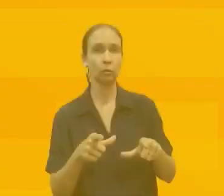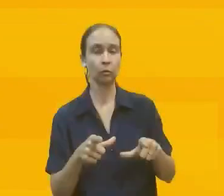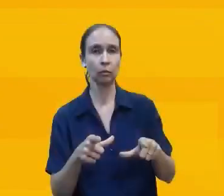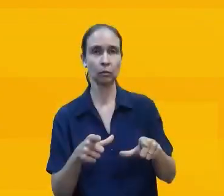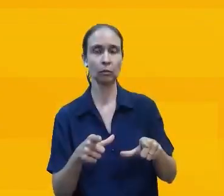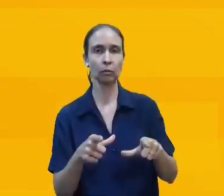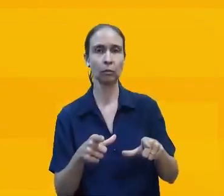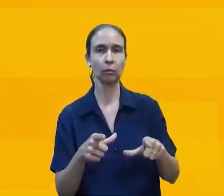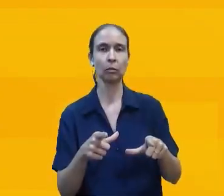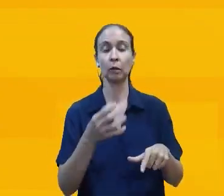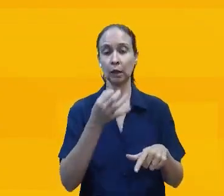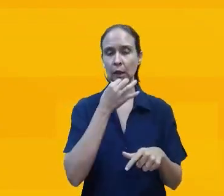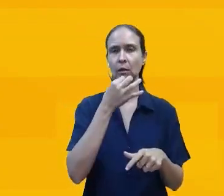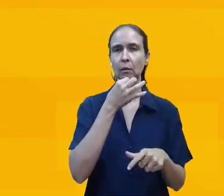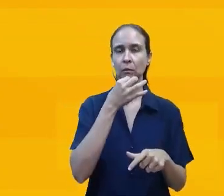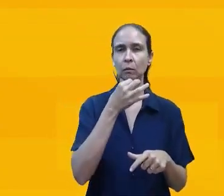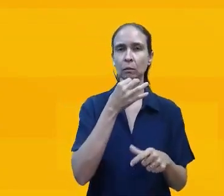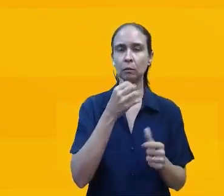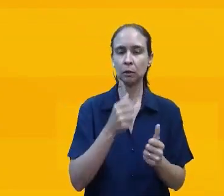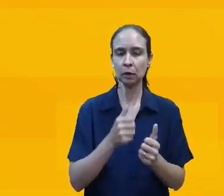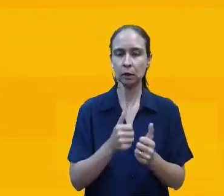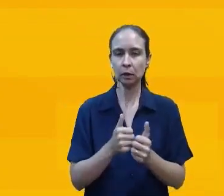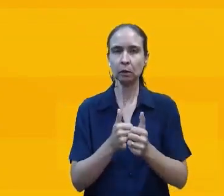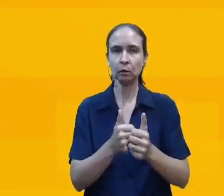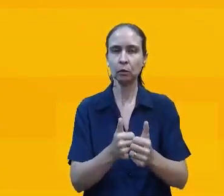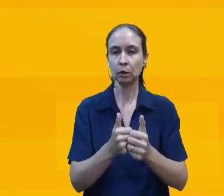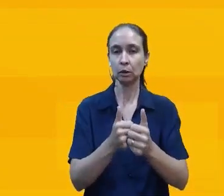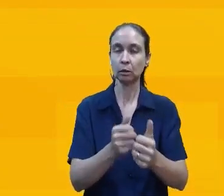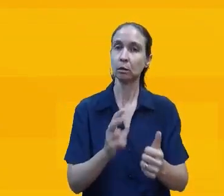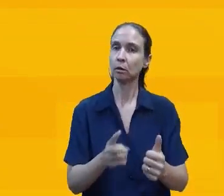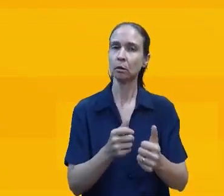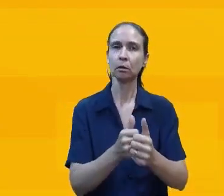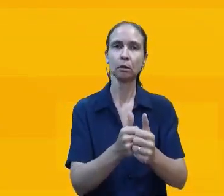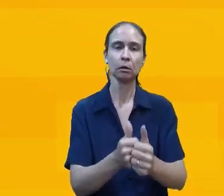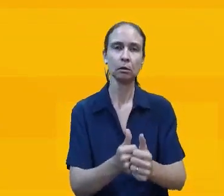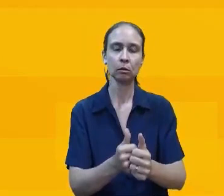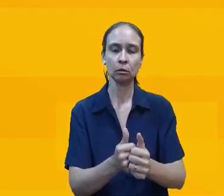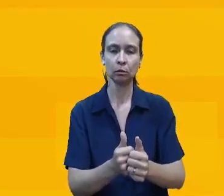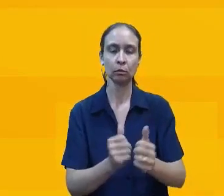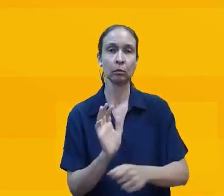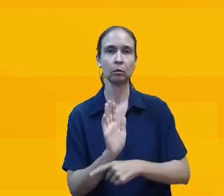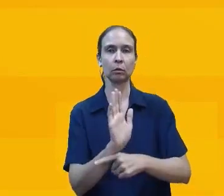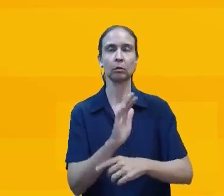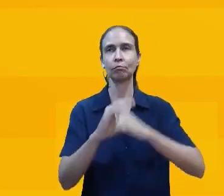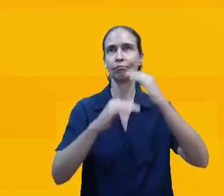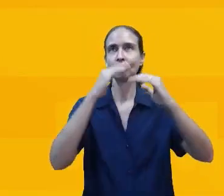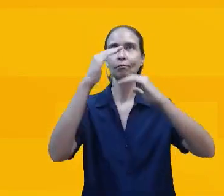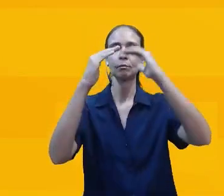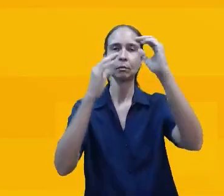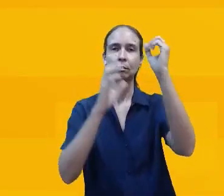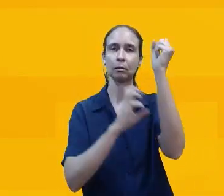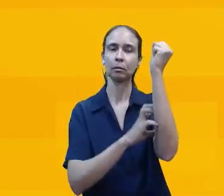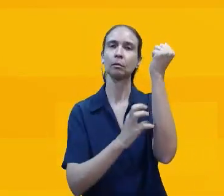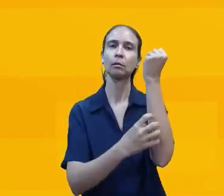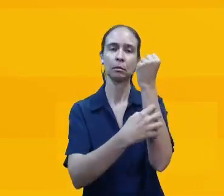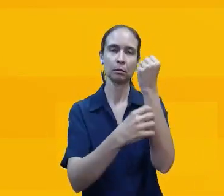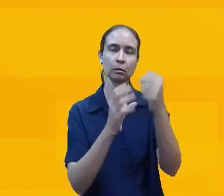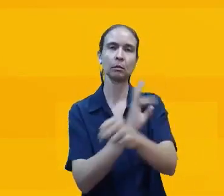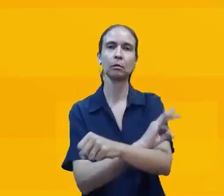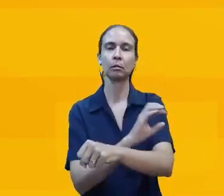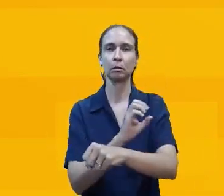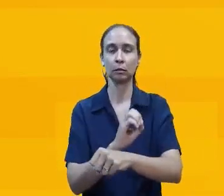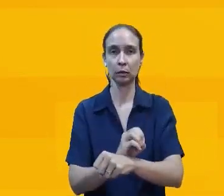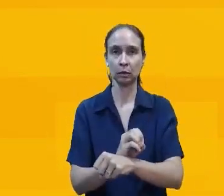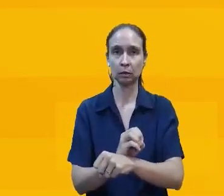onde provocou essa solidificação da cultura aqui no estado. A gente tem conhecimento que é uma cultura